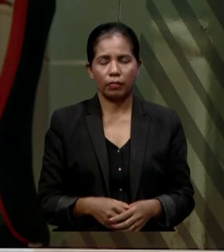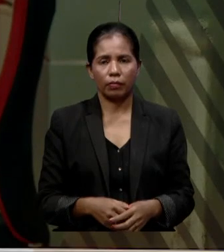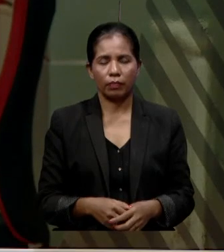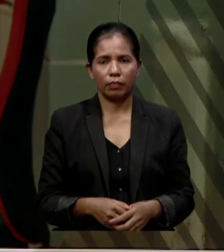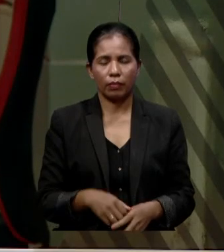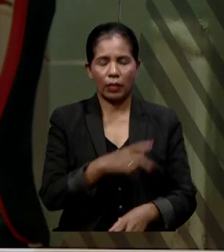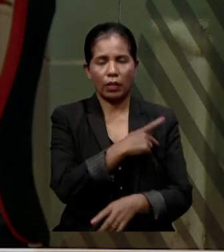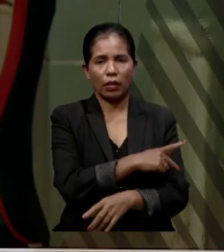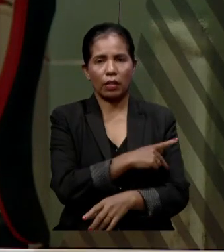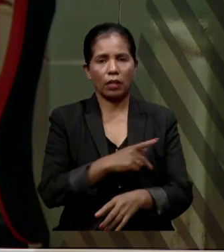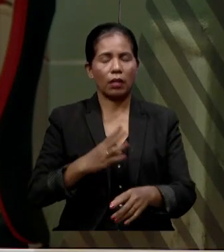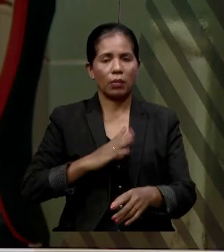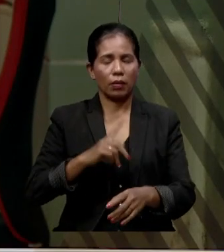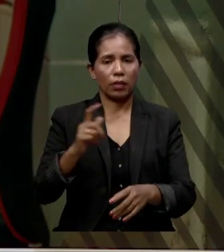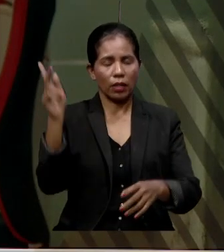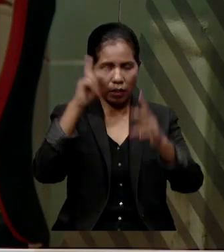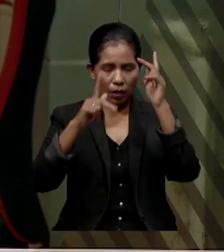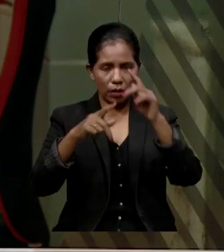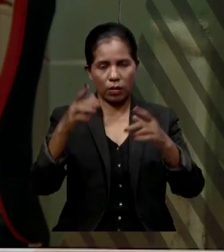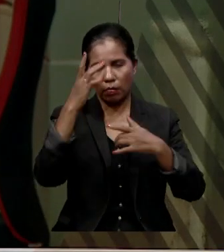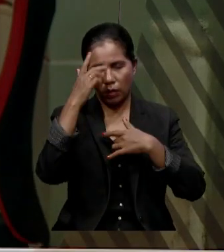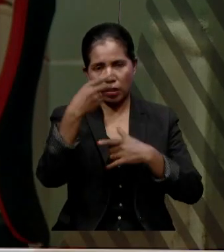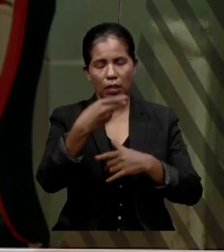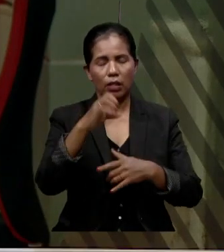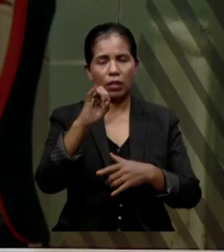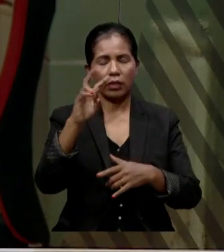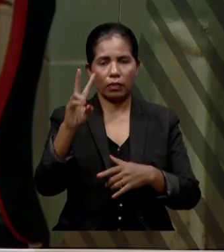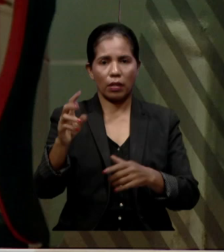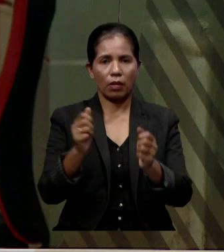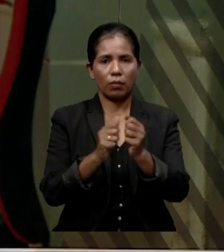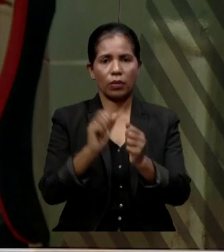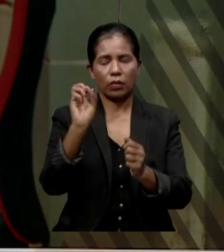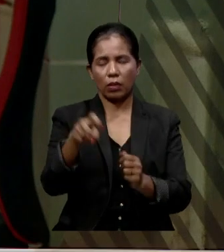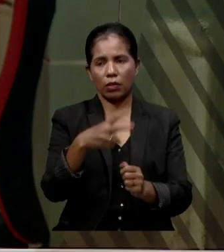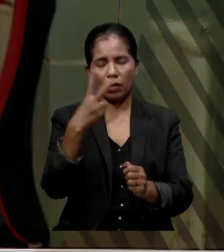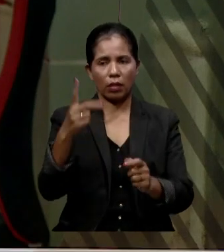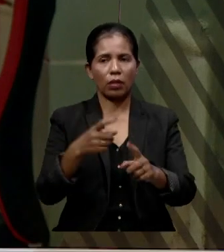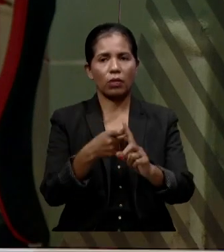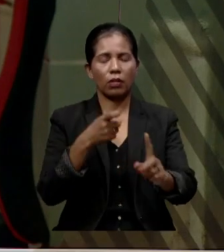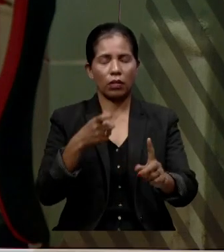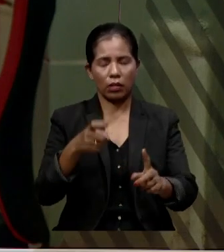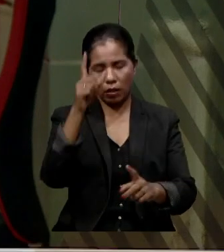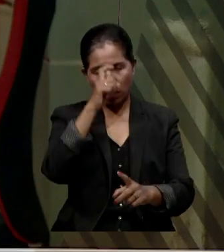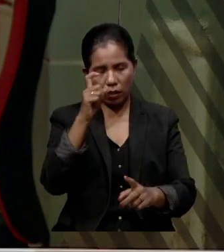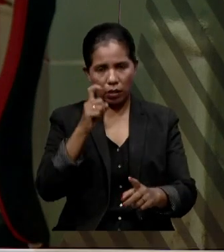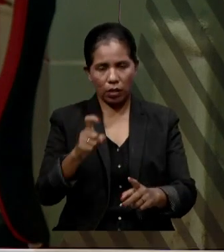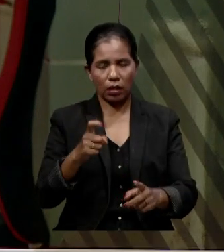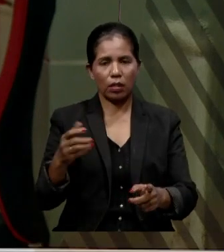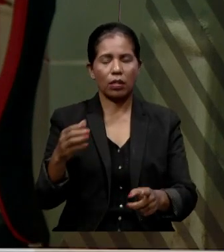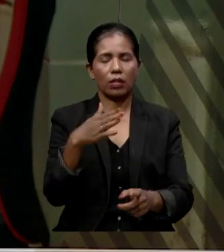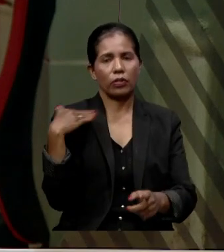Clínica Bairro Pité resiste a caso HIV FON sanulo resing rua, maioria ruidade produtivo.